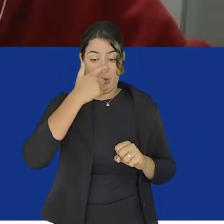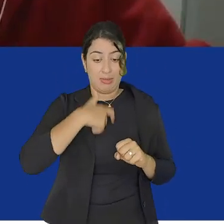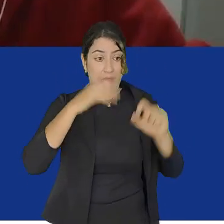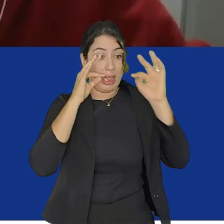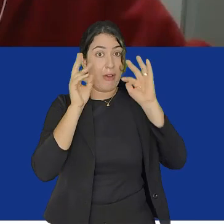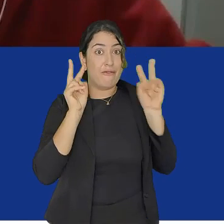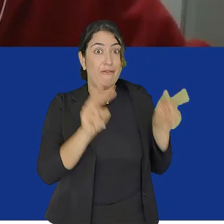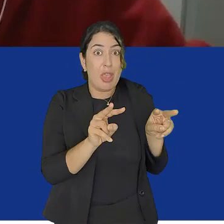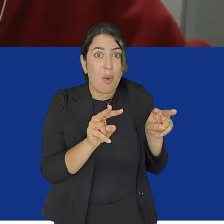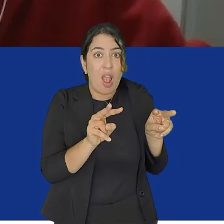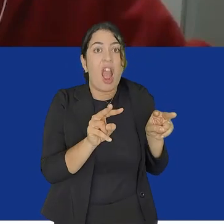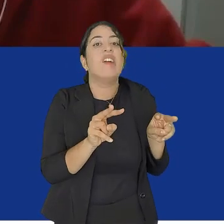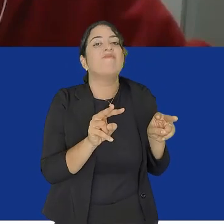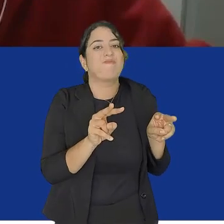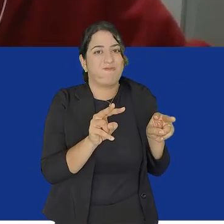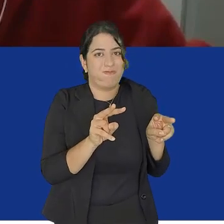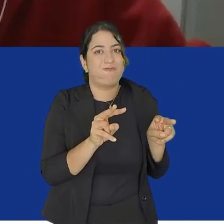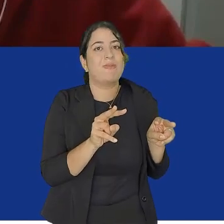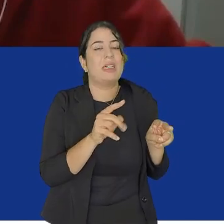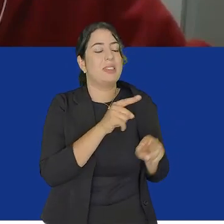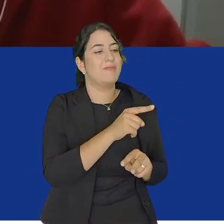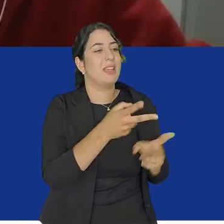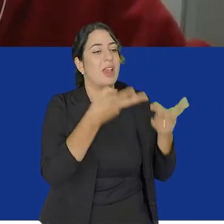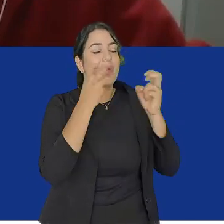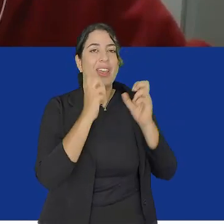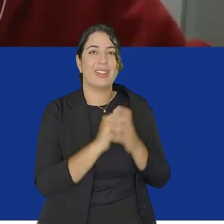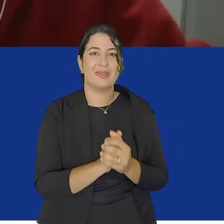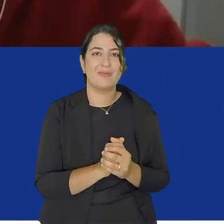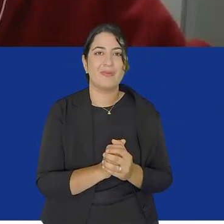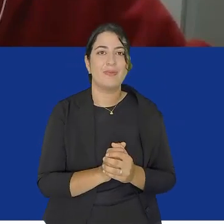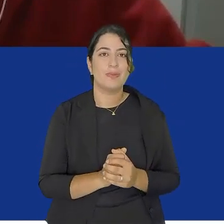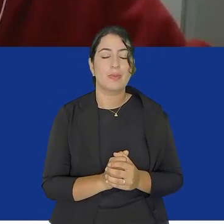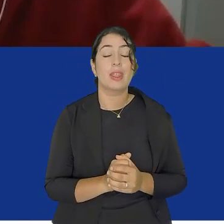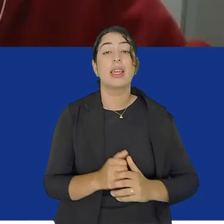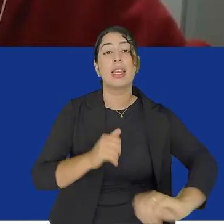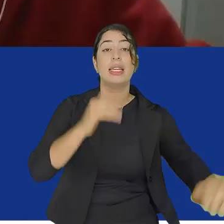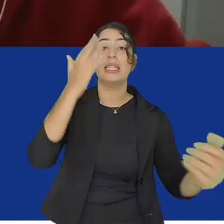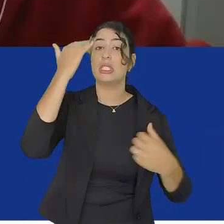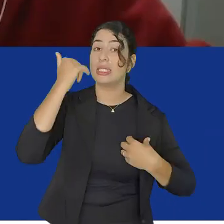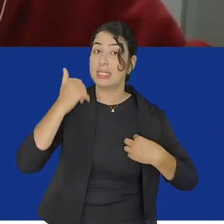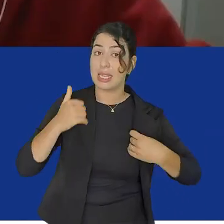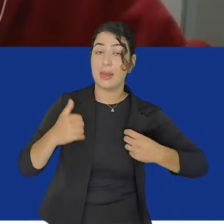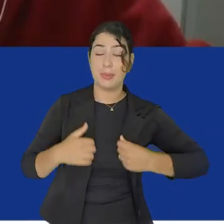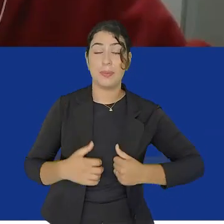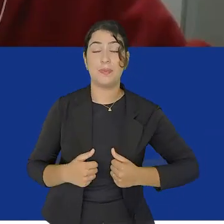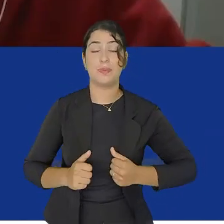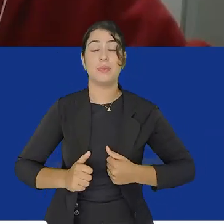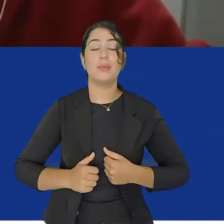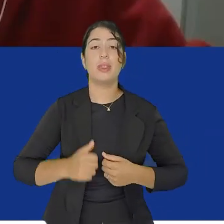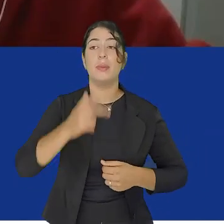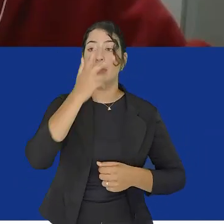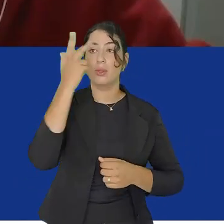situação de constrangimento ali. A gente deixa, inclusive, aqueles próximos de nós, e para quem a gente tem